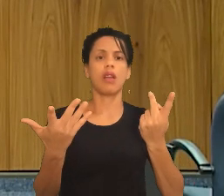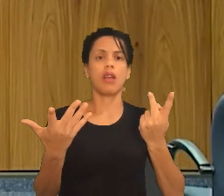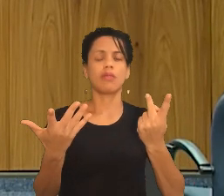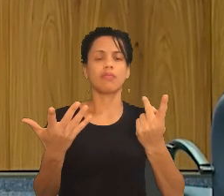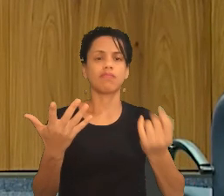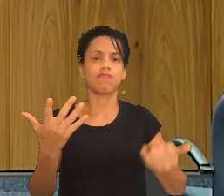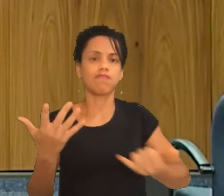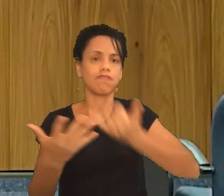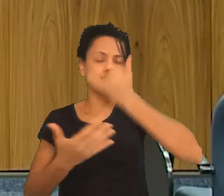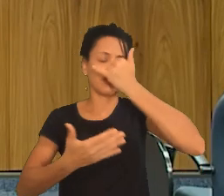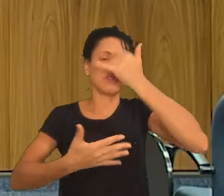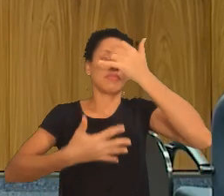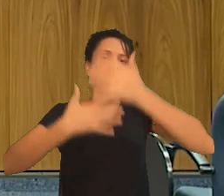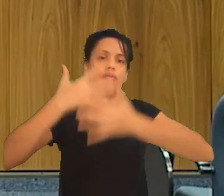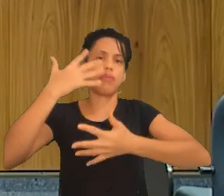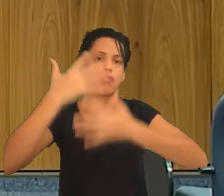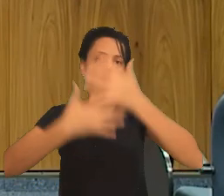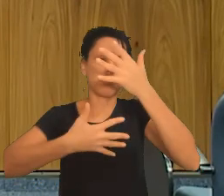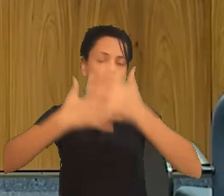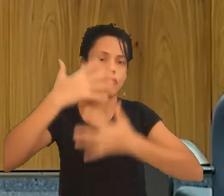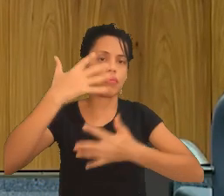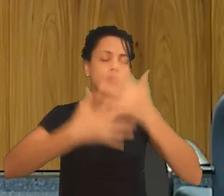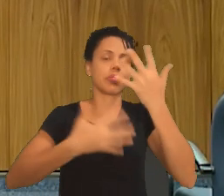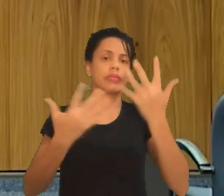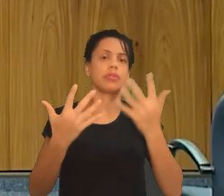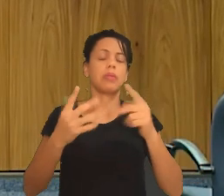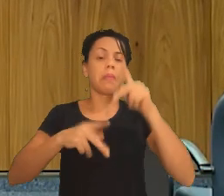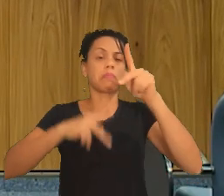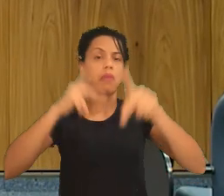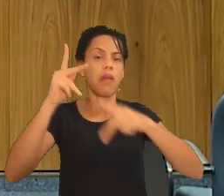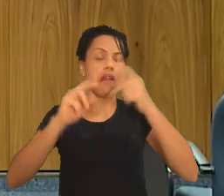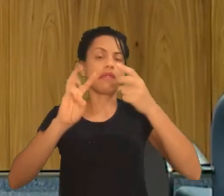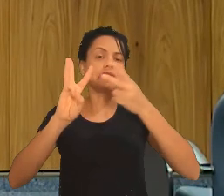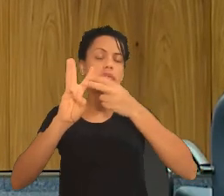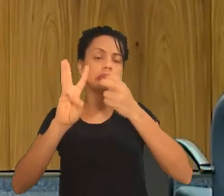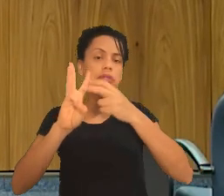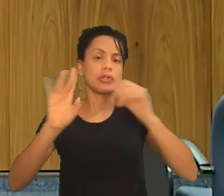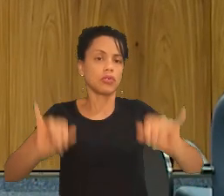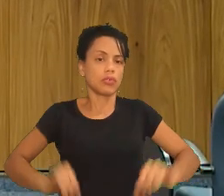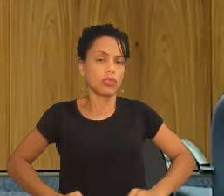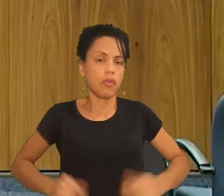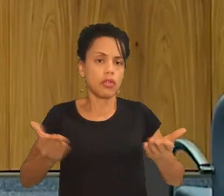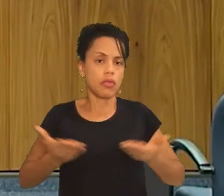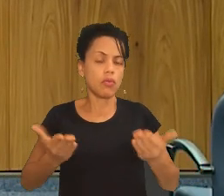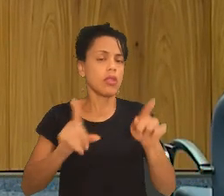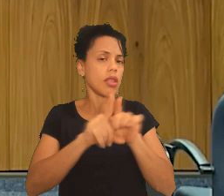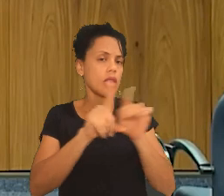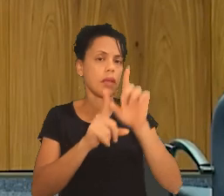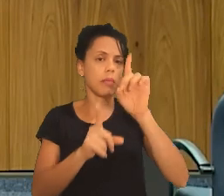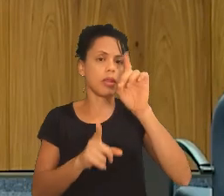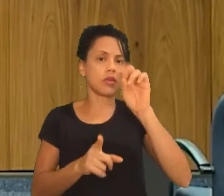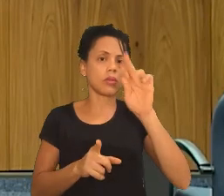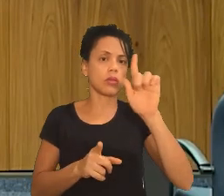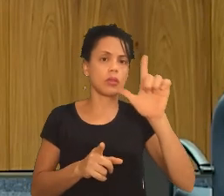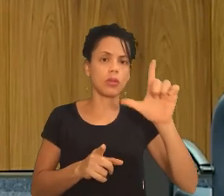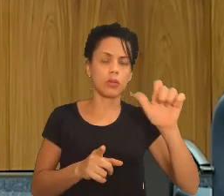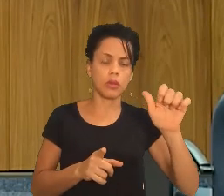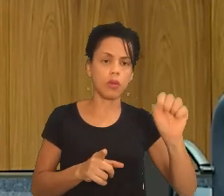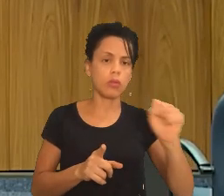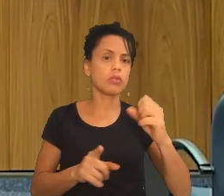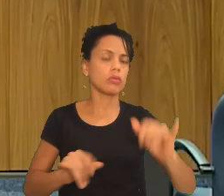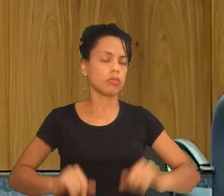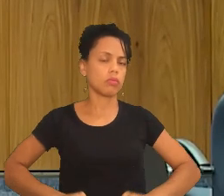os Krenak sofreram e vários povos indígenas no Brasil sofreram e ainda sofrem hoje, elas